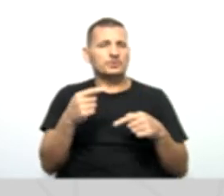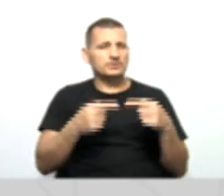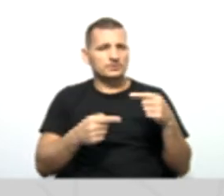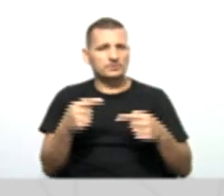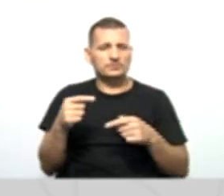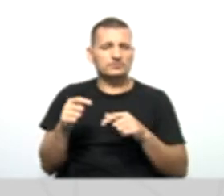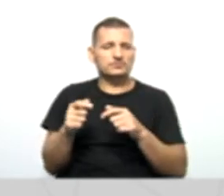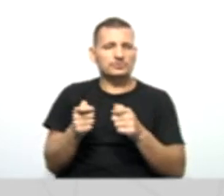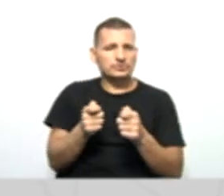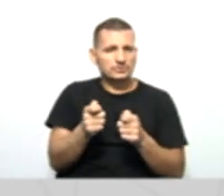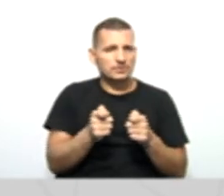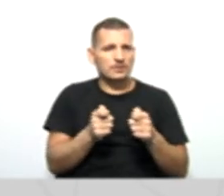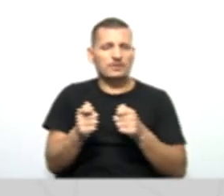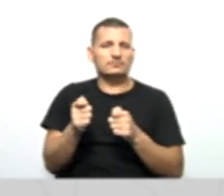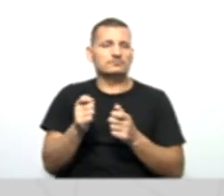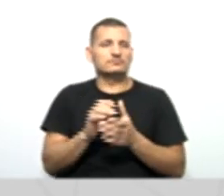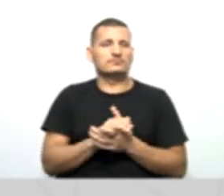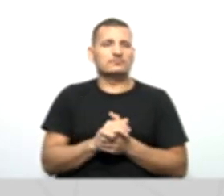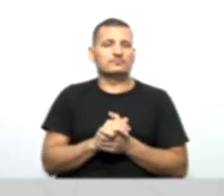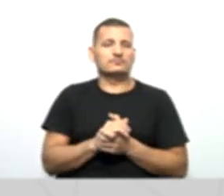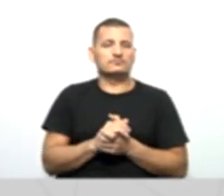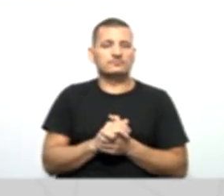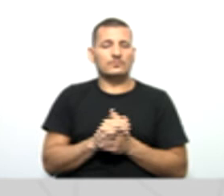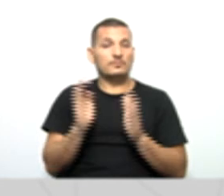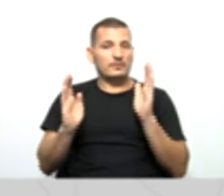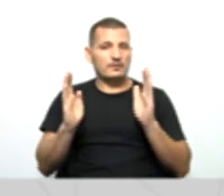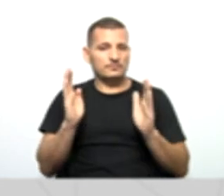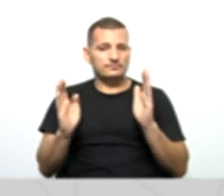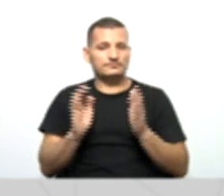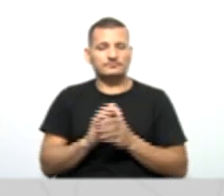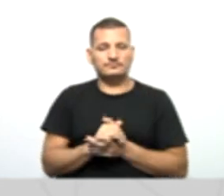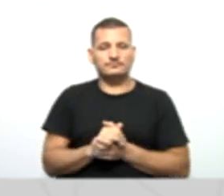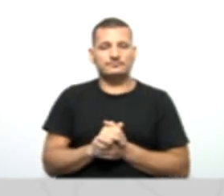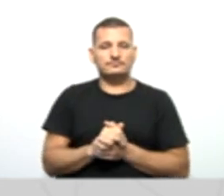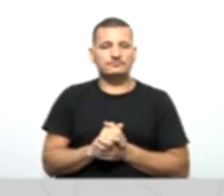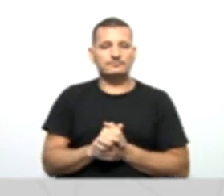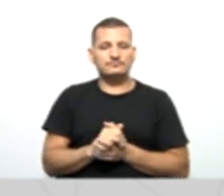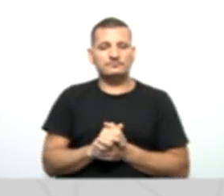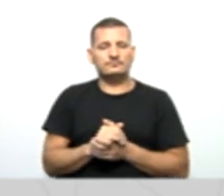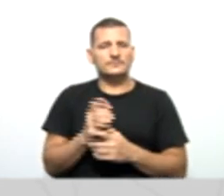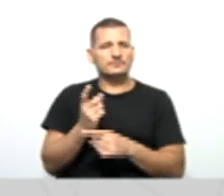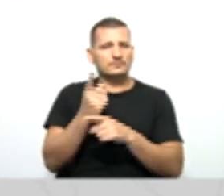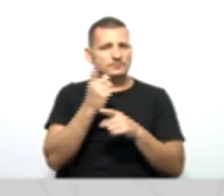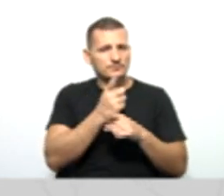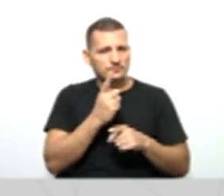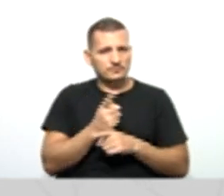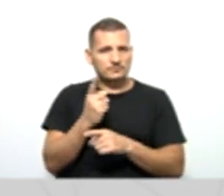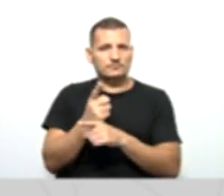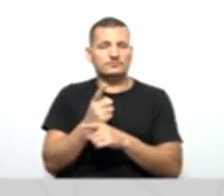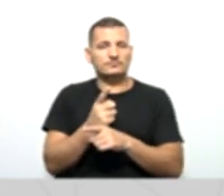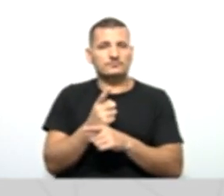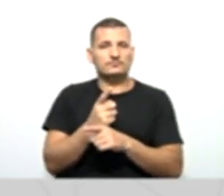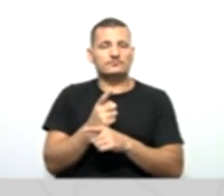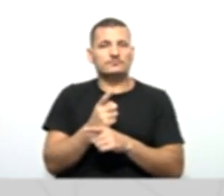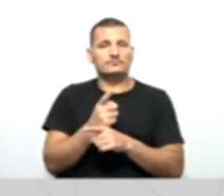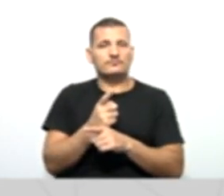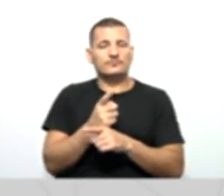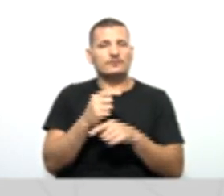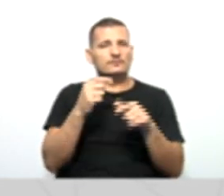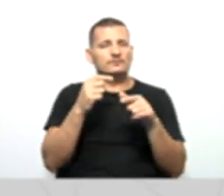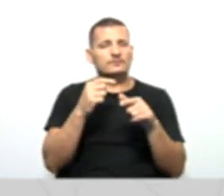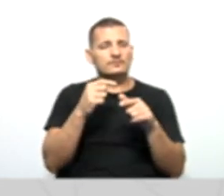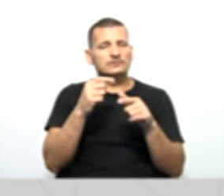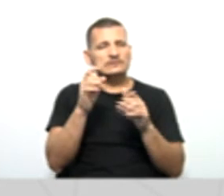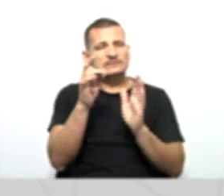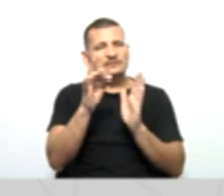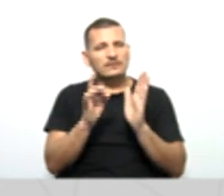controlar o cronograma. Além disso, gente, eu tenho que identificar cada atividade específica e que possui uma entrega. Isso